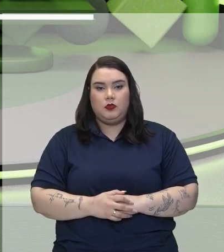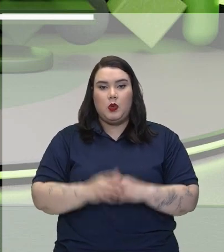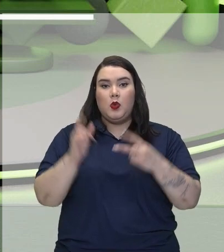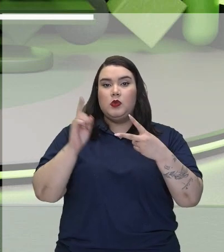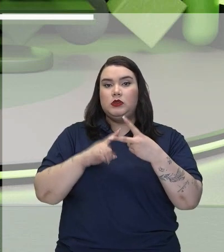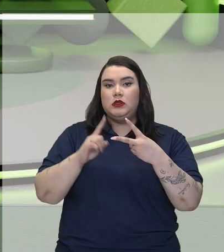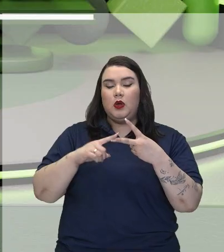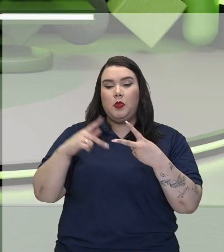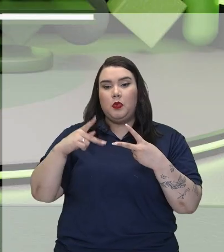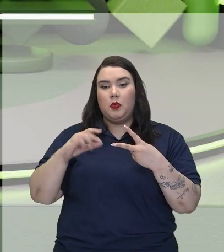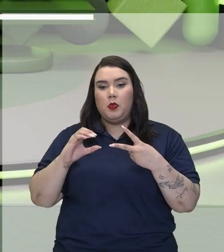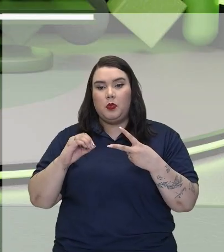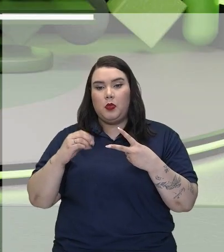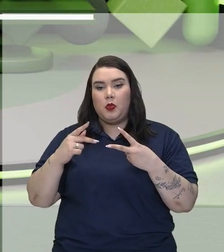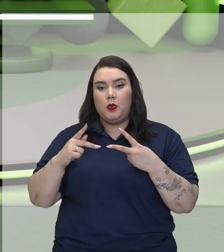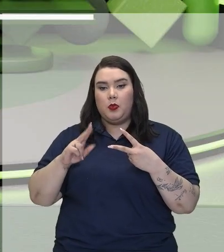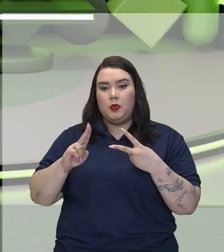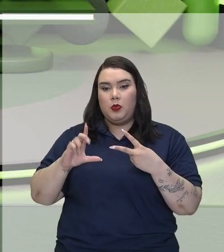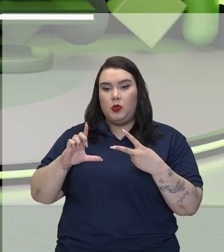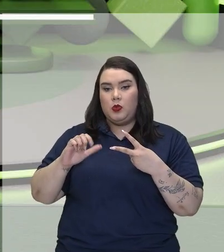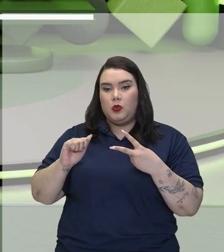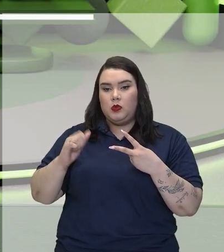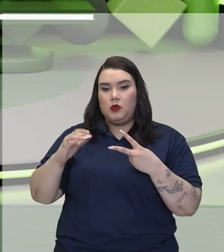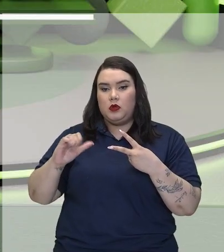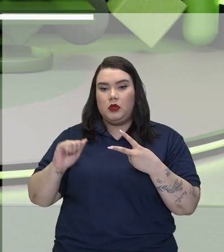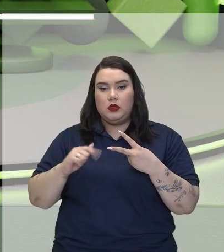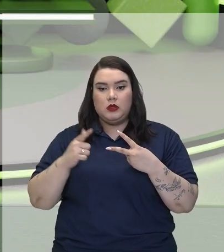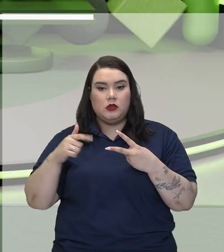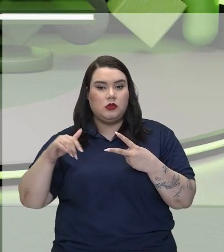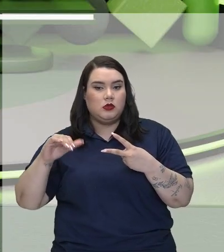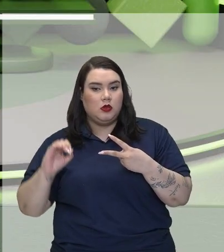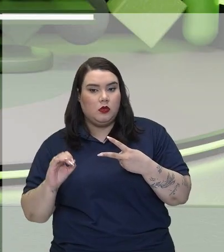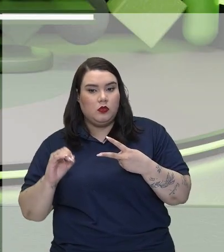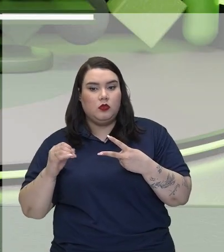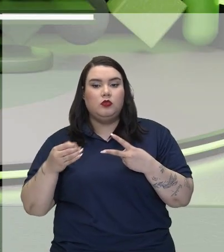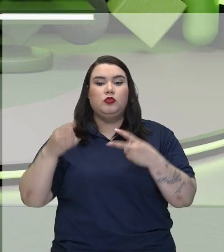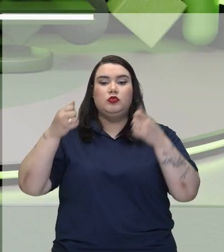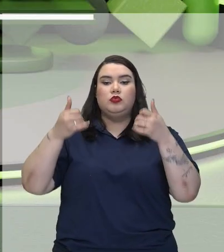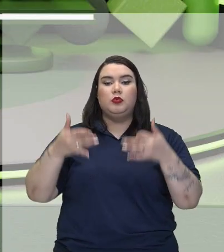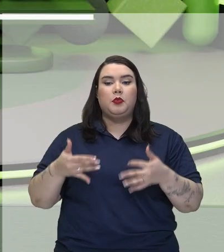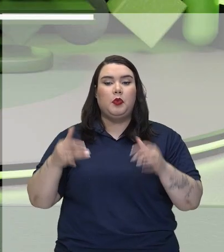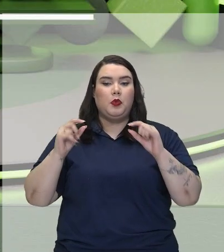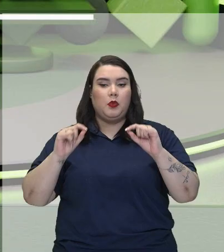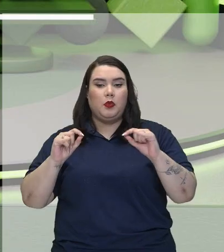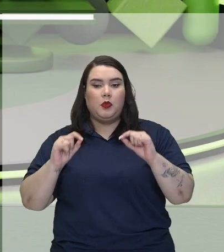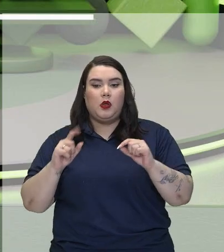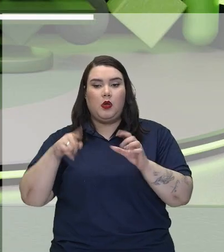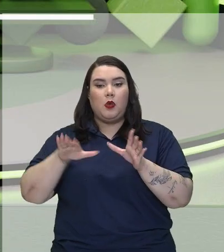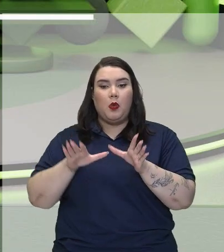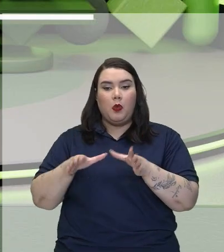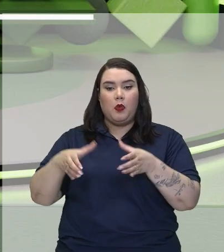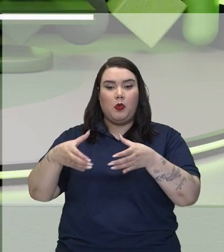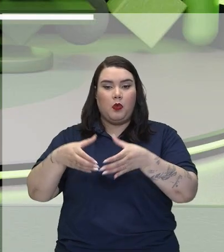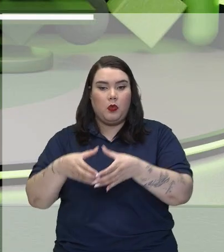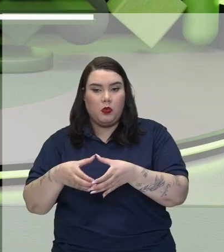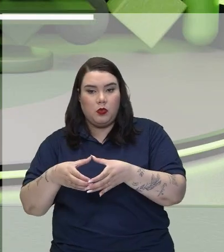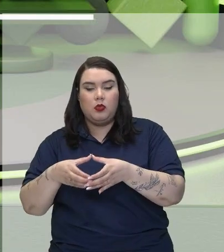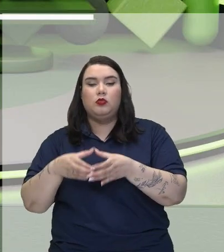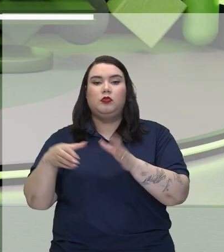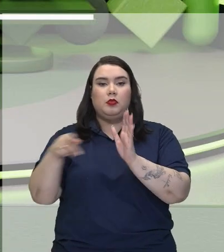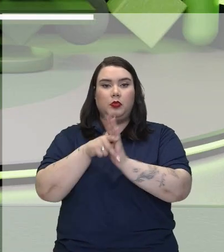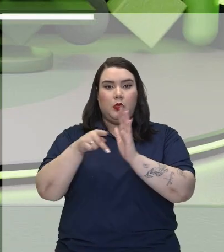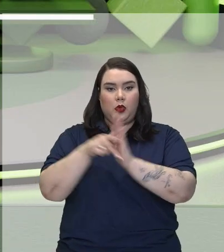nível de população. Quando eu falo de população, eu falo o quê? Do agrupamento de